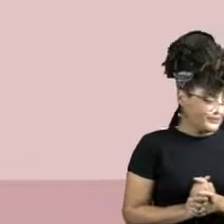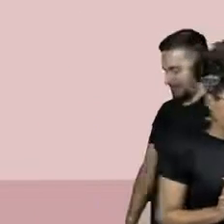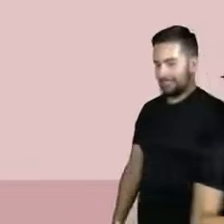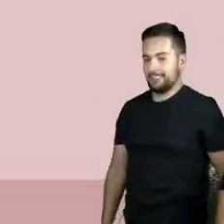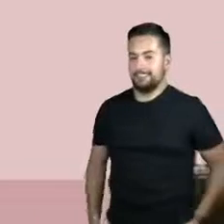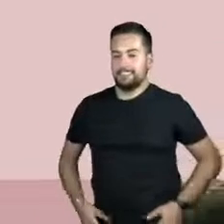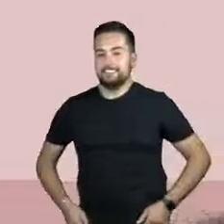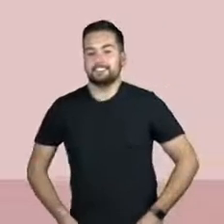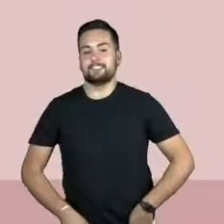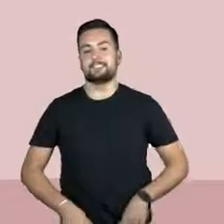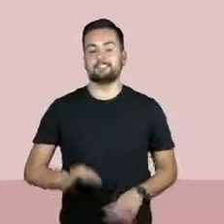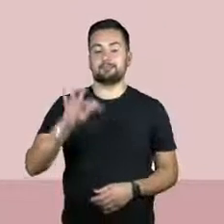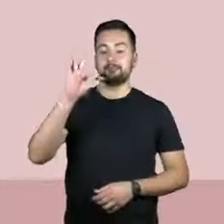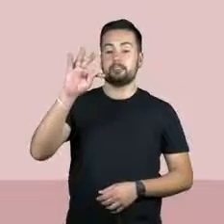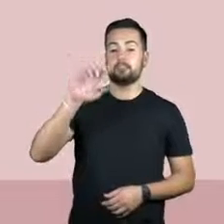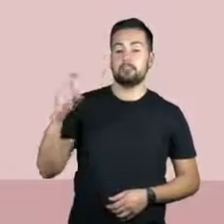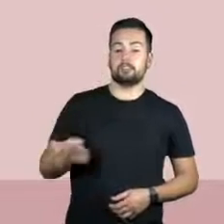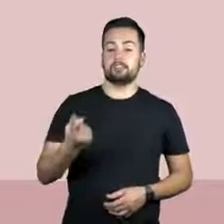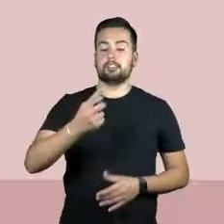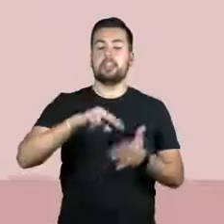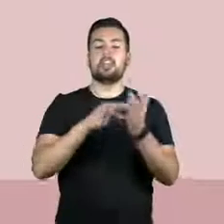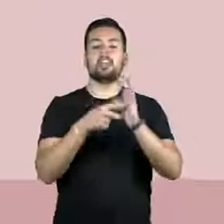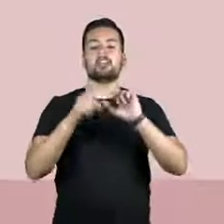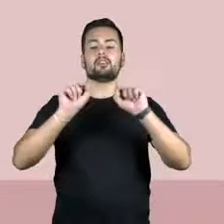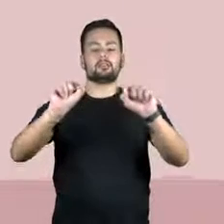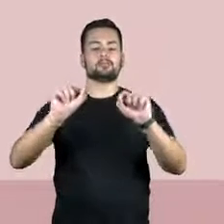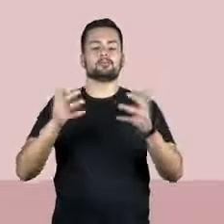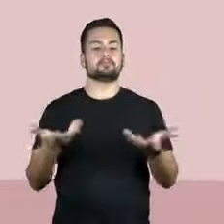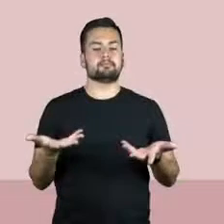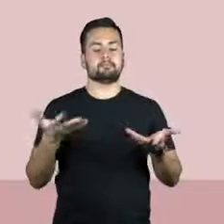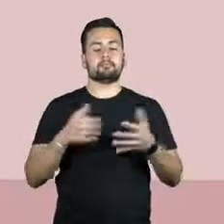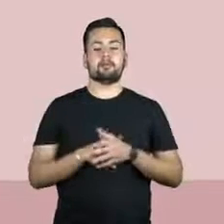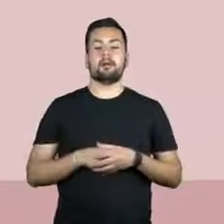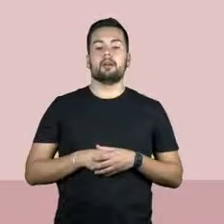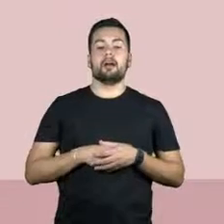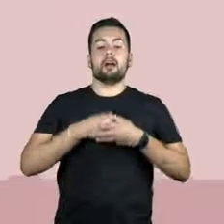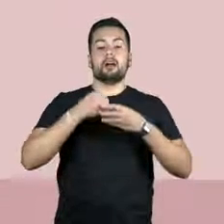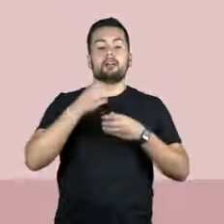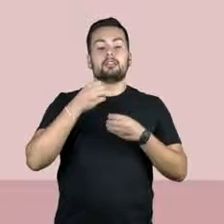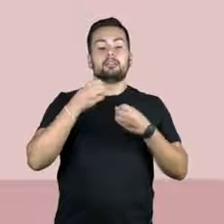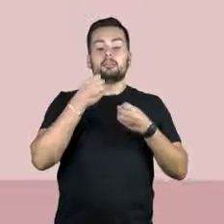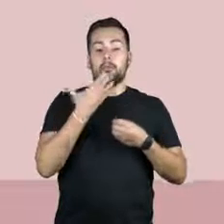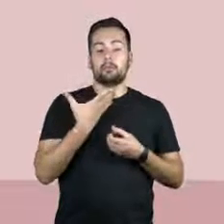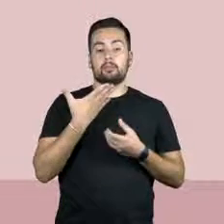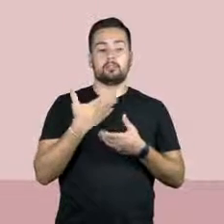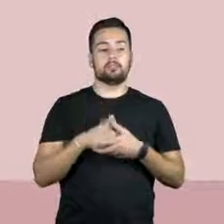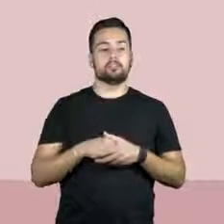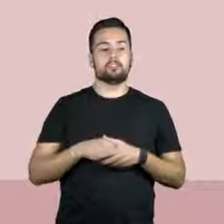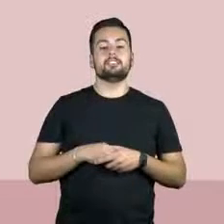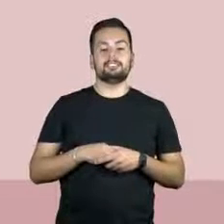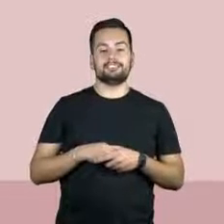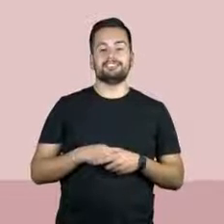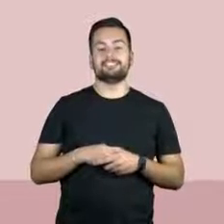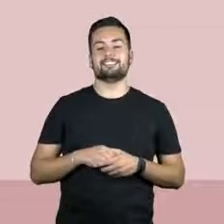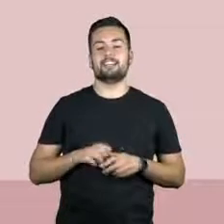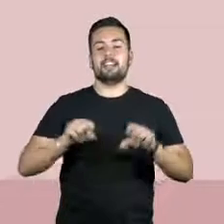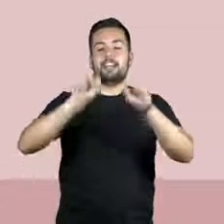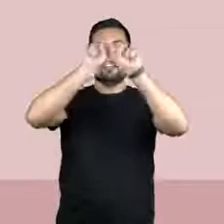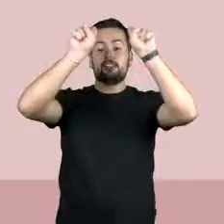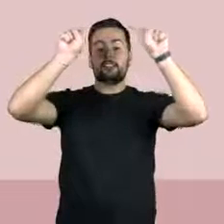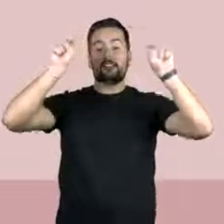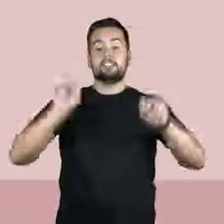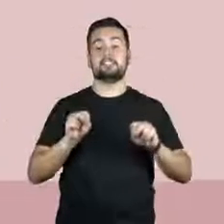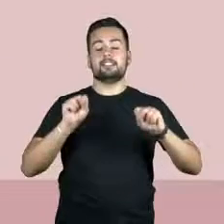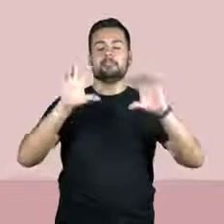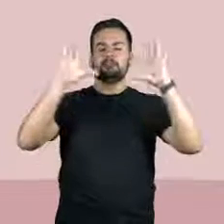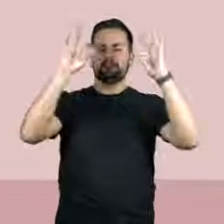talude infinito. Tá? O que é um talude infinito? Bom, um talude infinito nada mais é do que um sistema